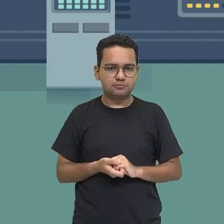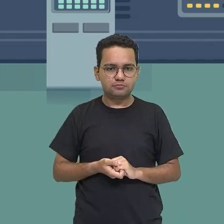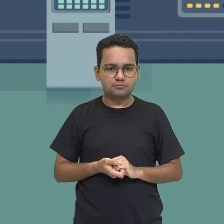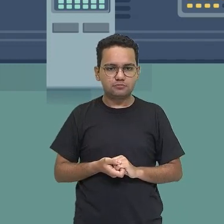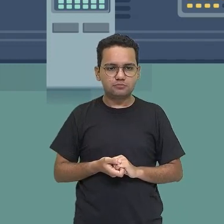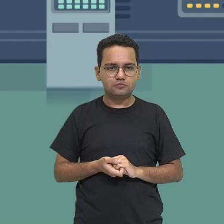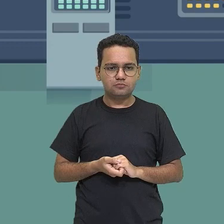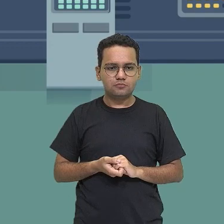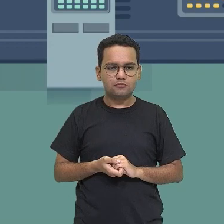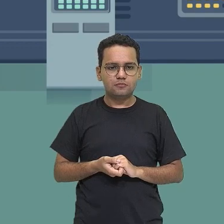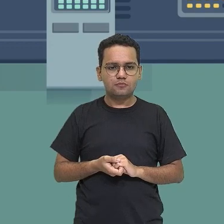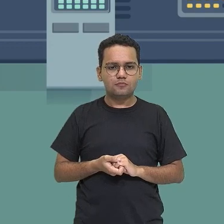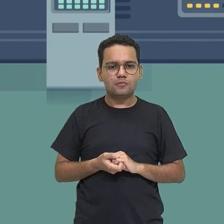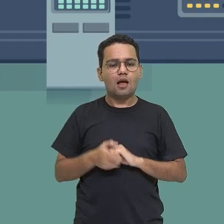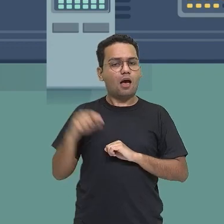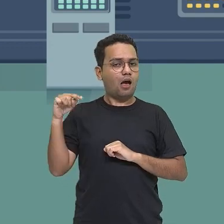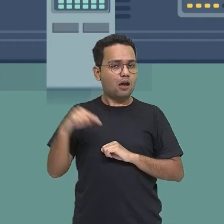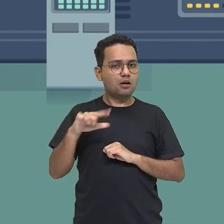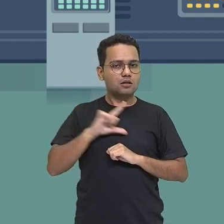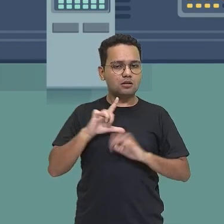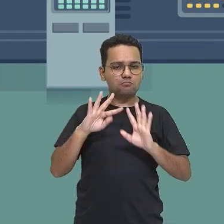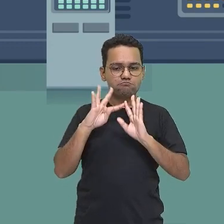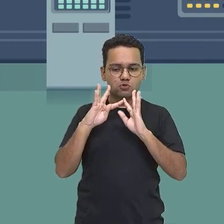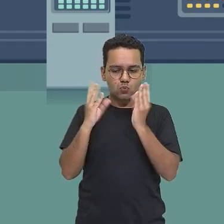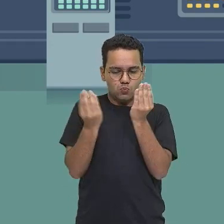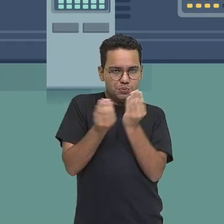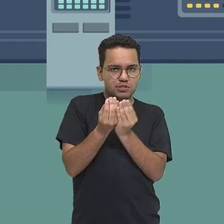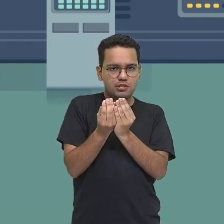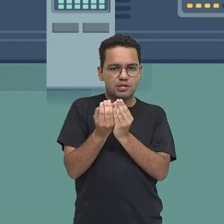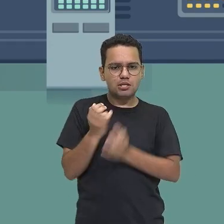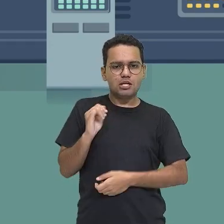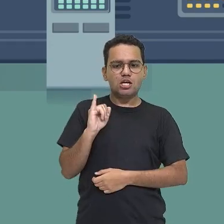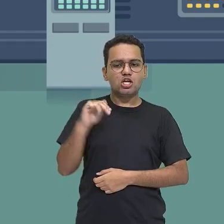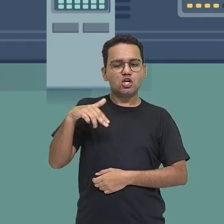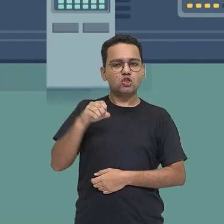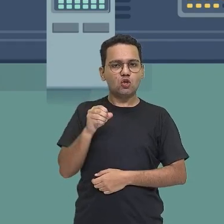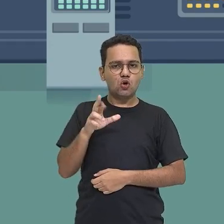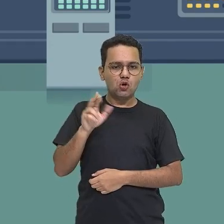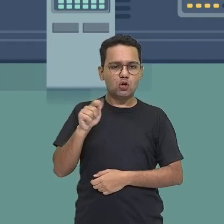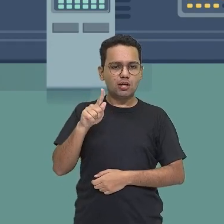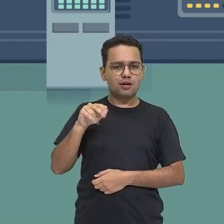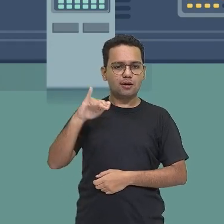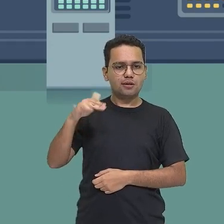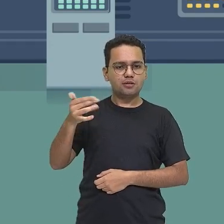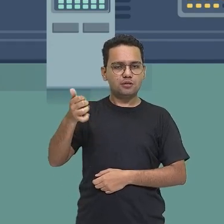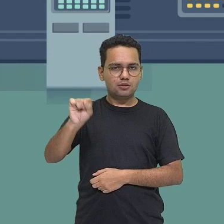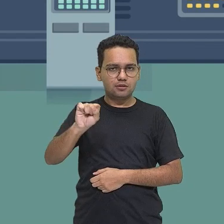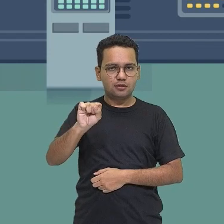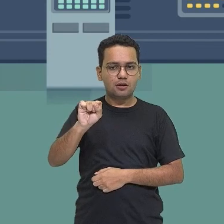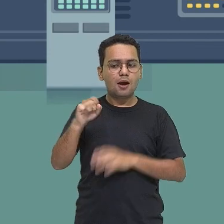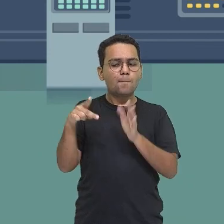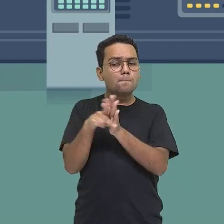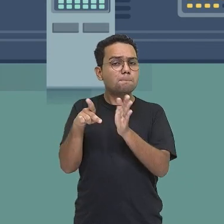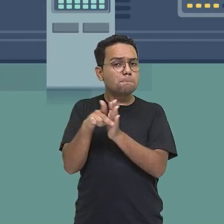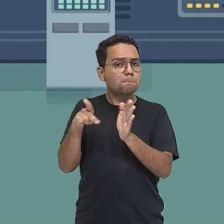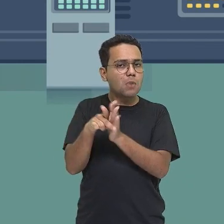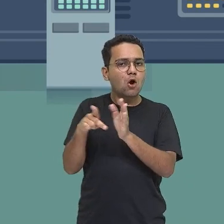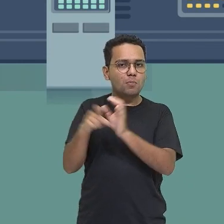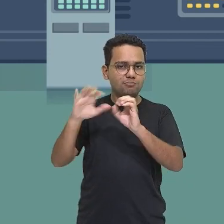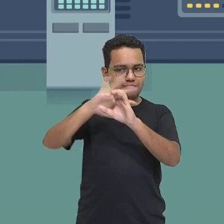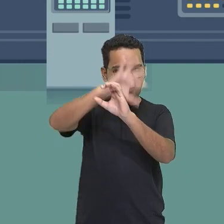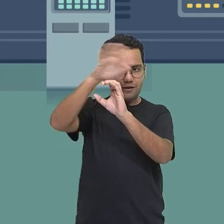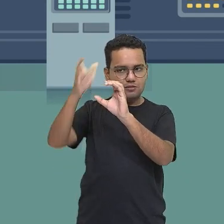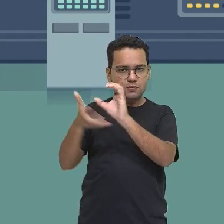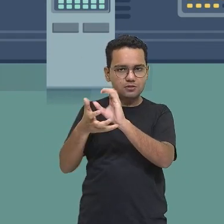que por sua vez formaram-se substâncias inorgânicas presentes na